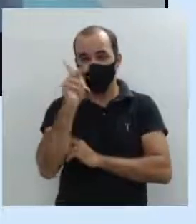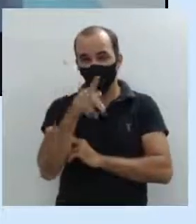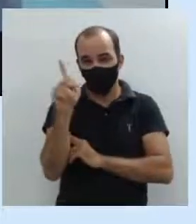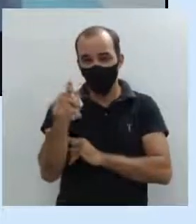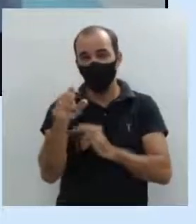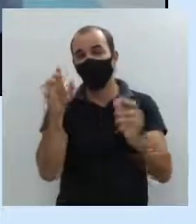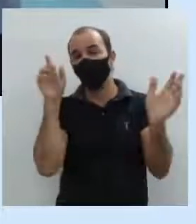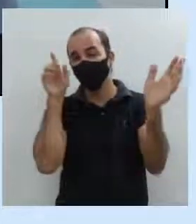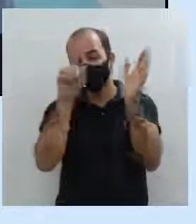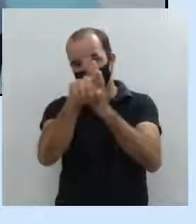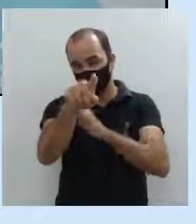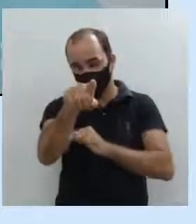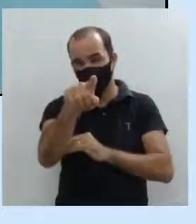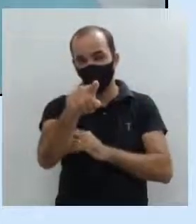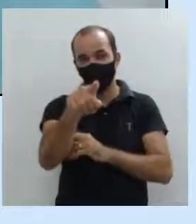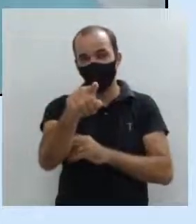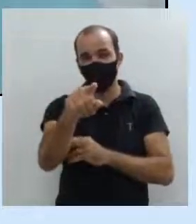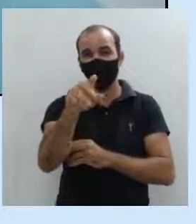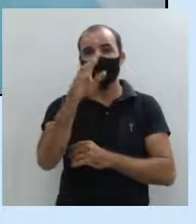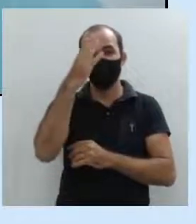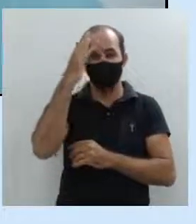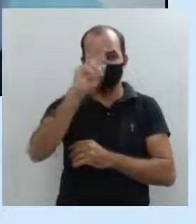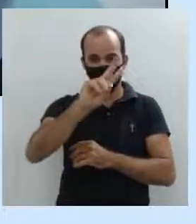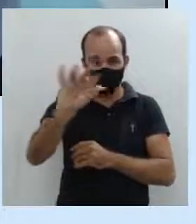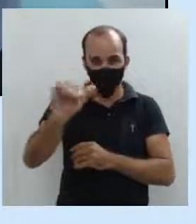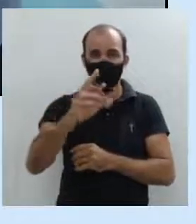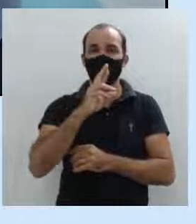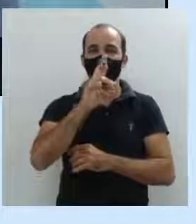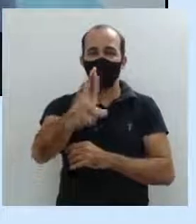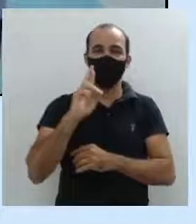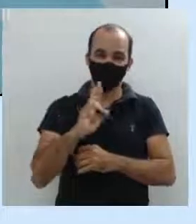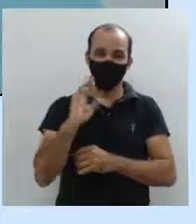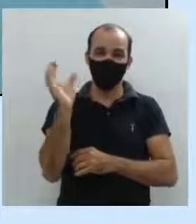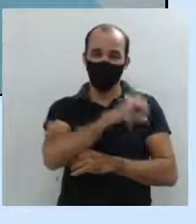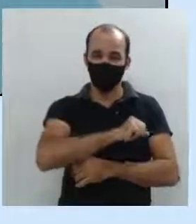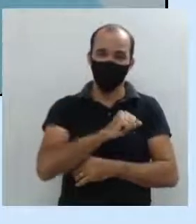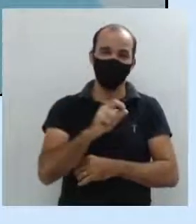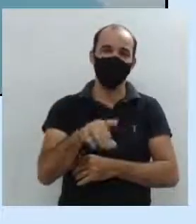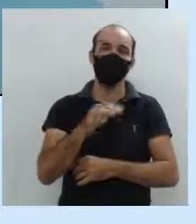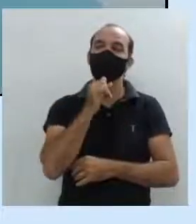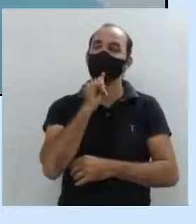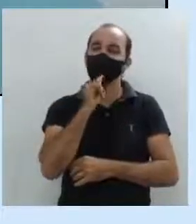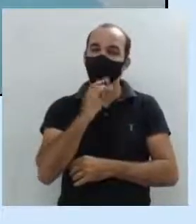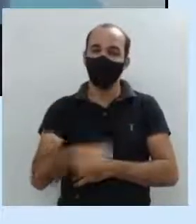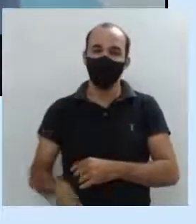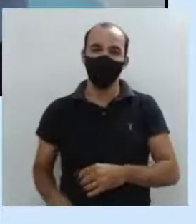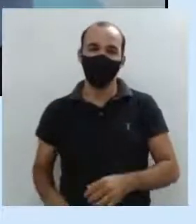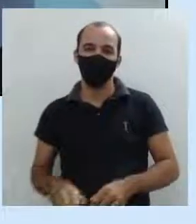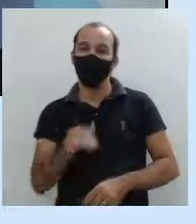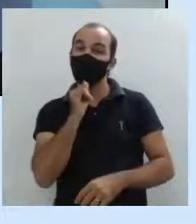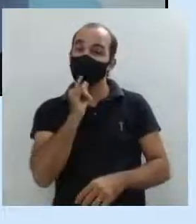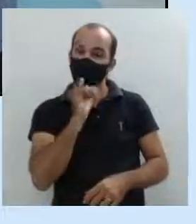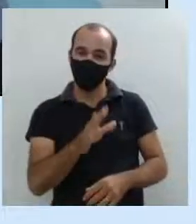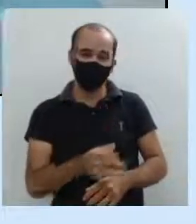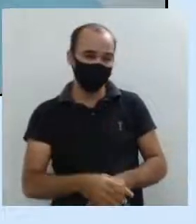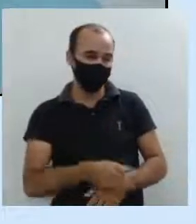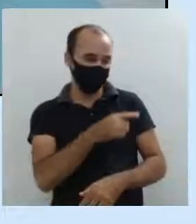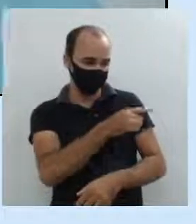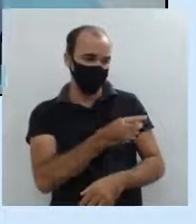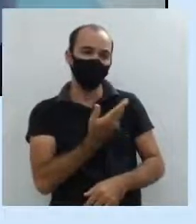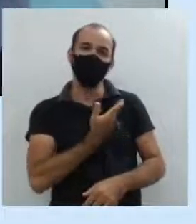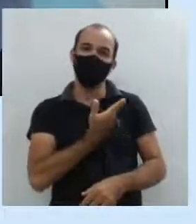viu? É só você analisar a sociedade como um todo. Se você tem um amigo e esse amigo olha para você e diz